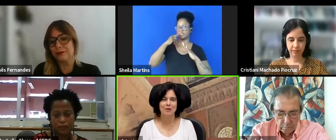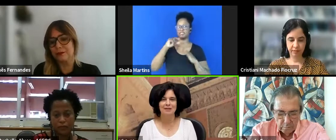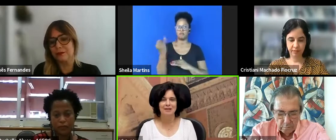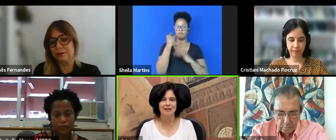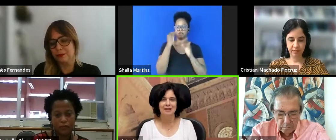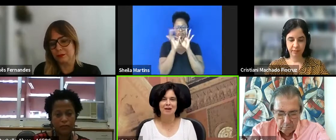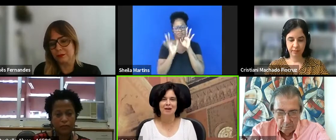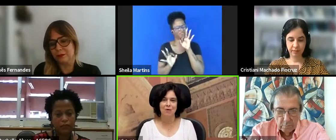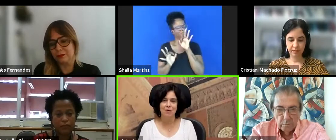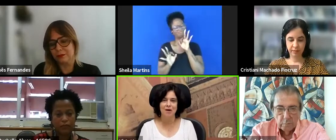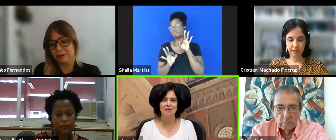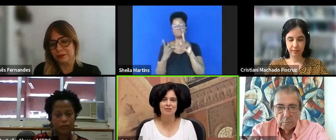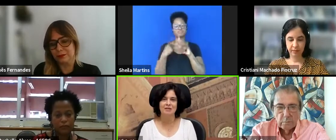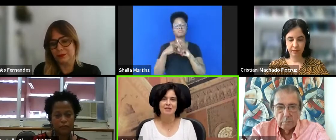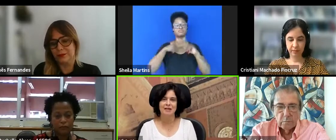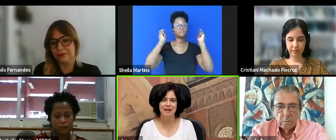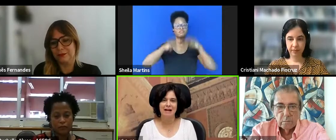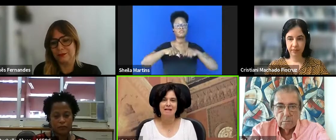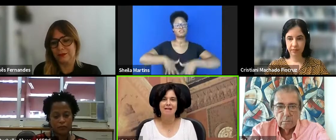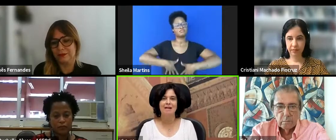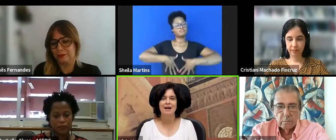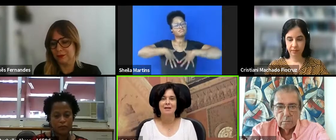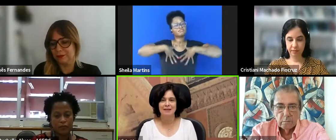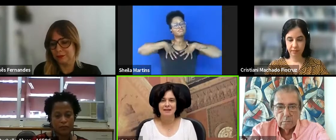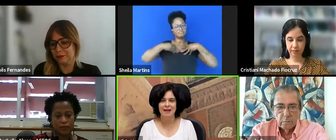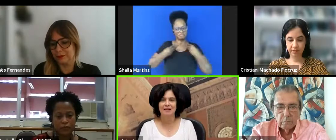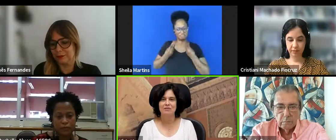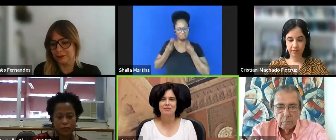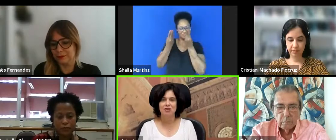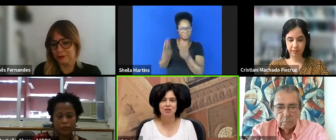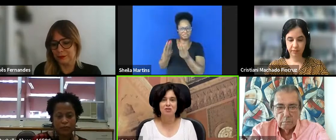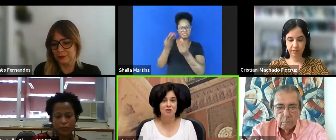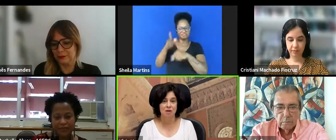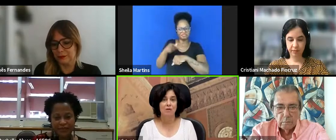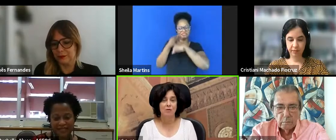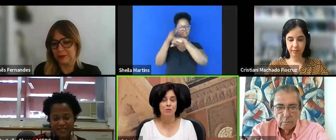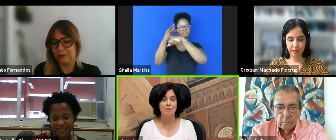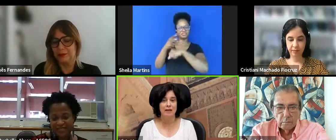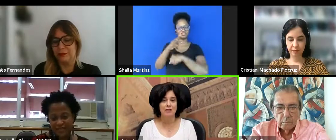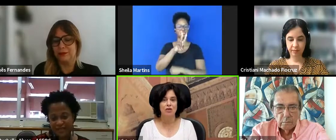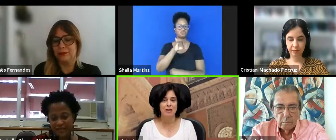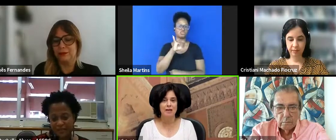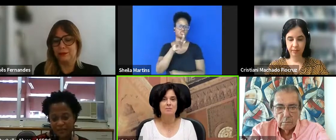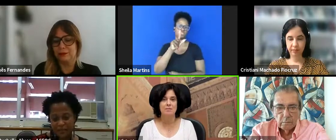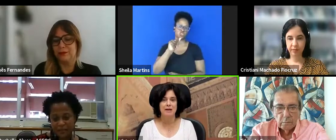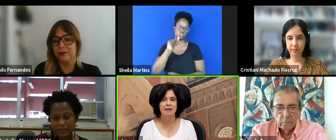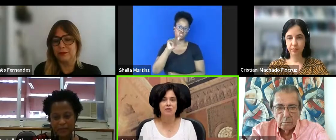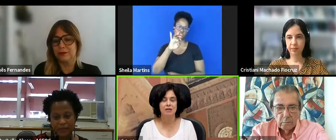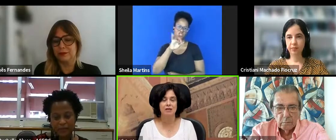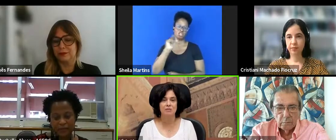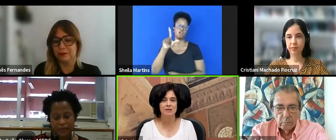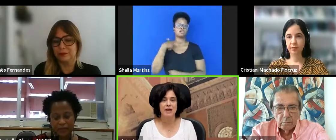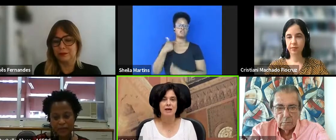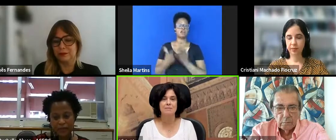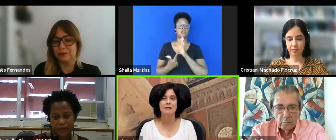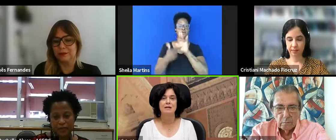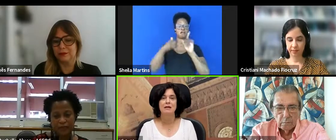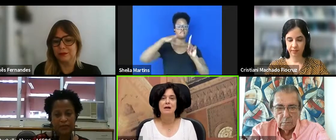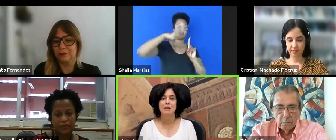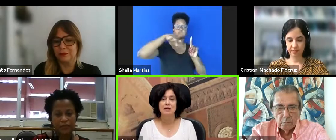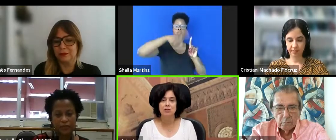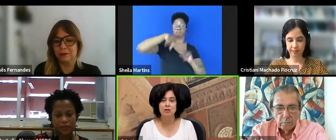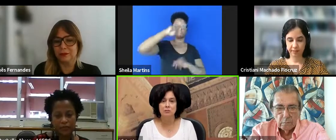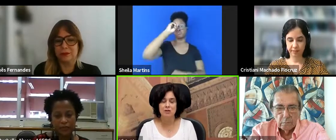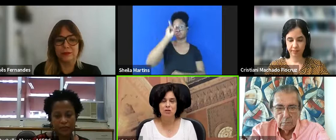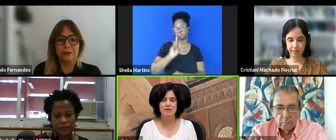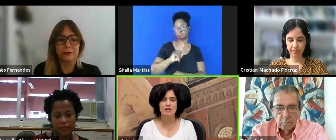agora, porque terei a honra de entregar a medalha Virginia Shaw, que homenageia, para aqueles que não sabem,